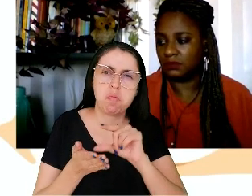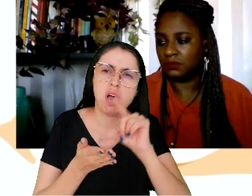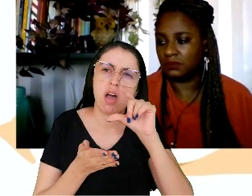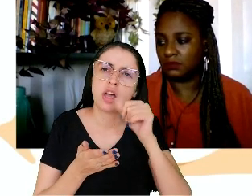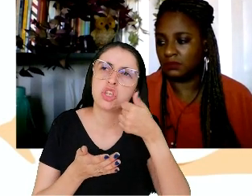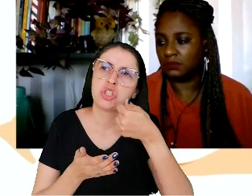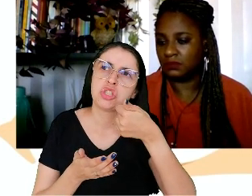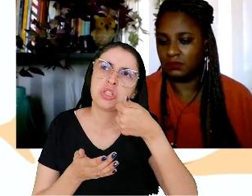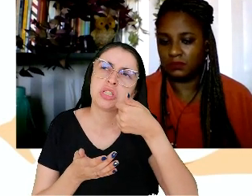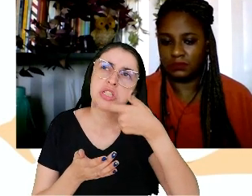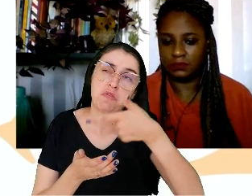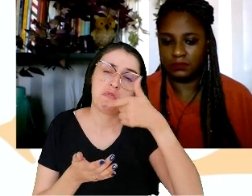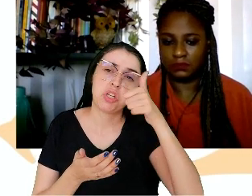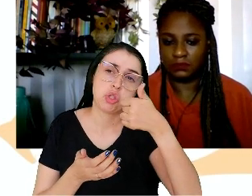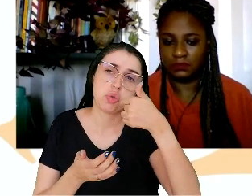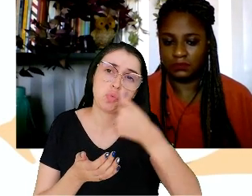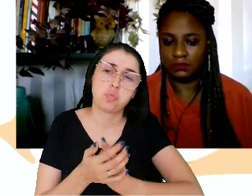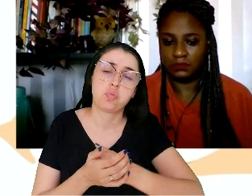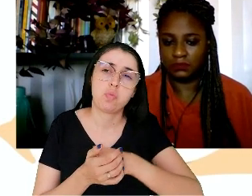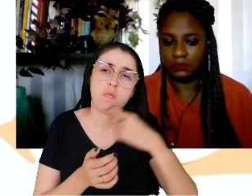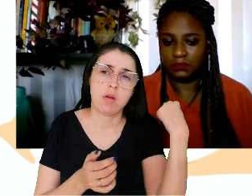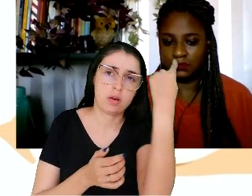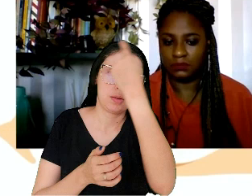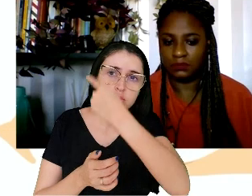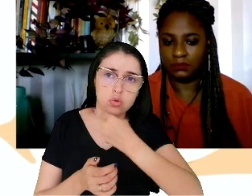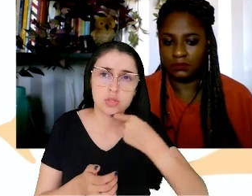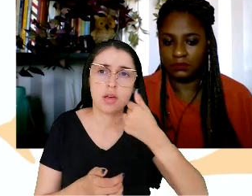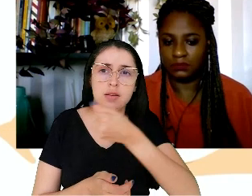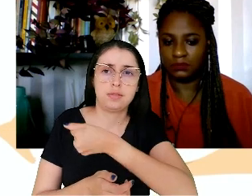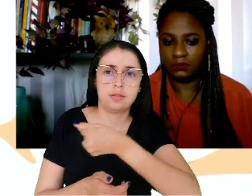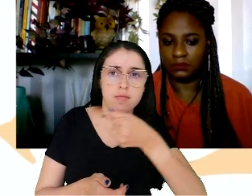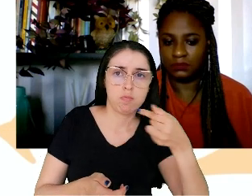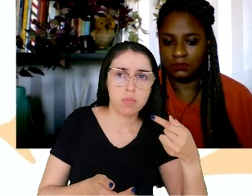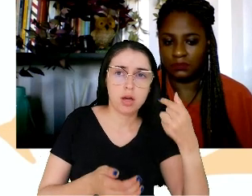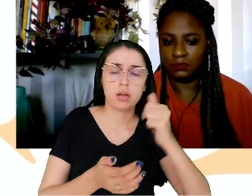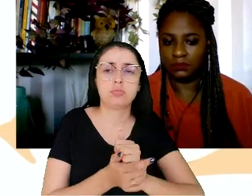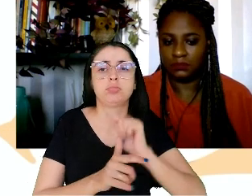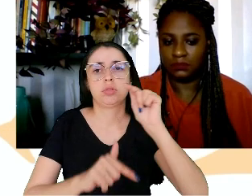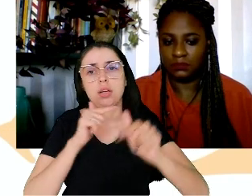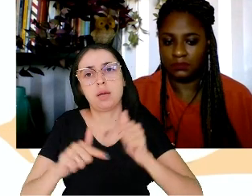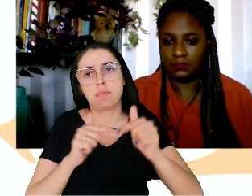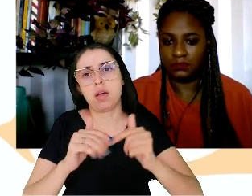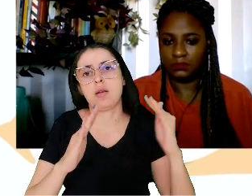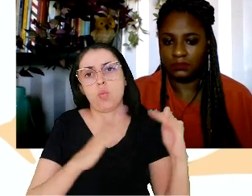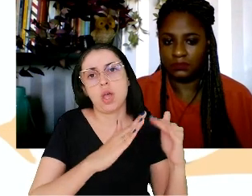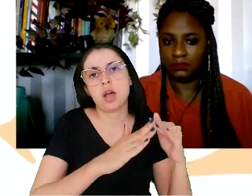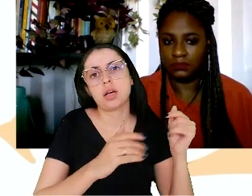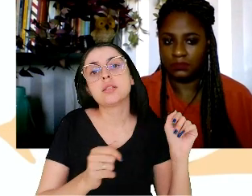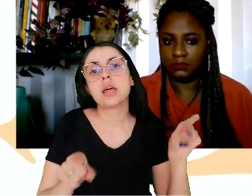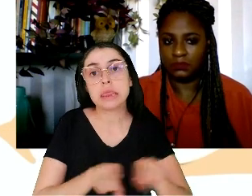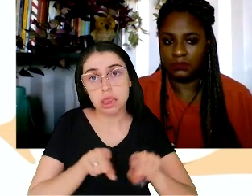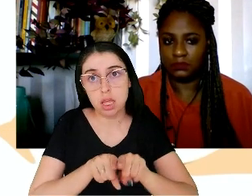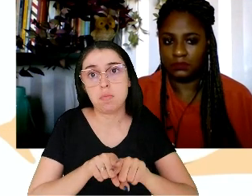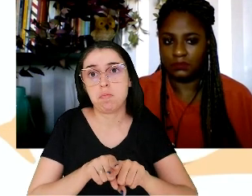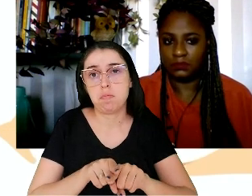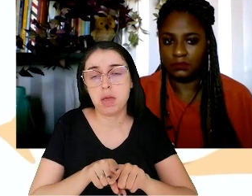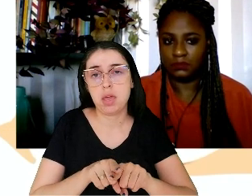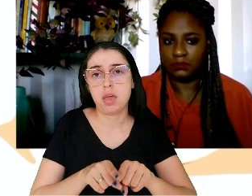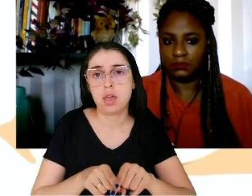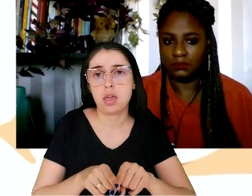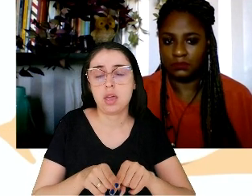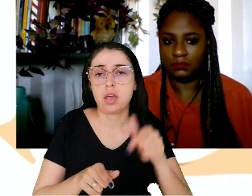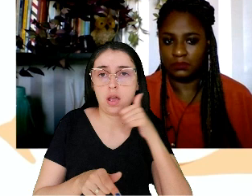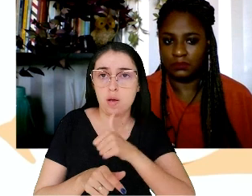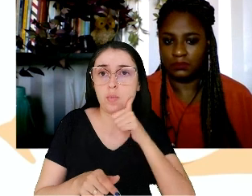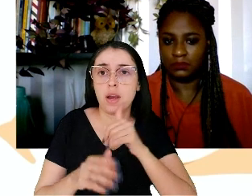mais de 21 horas semanais ao trabalho doméstico. Mesmo as mulheres que trabalham fora de casa, né?